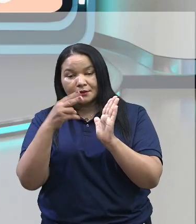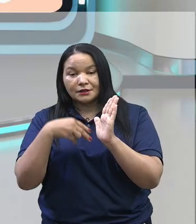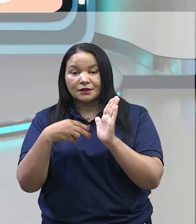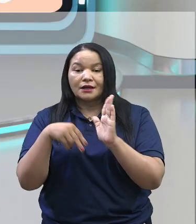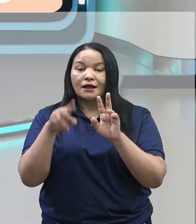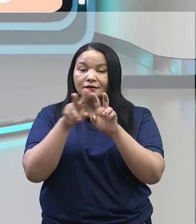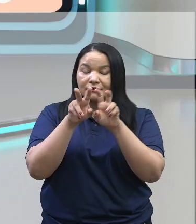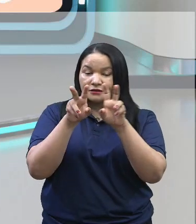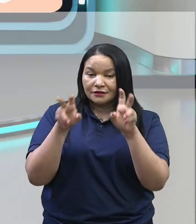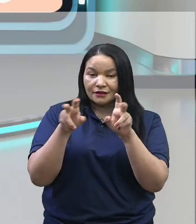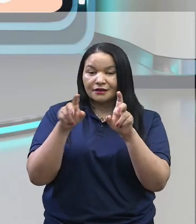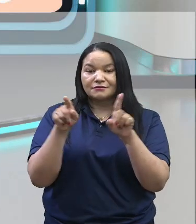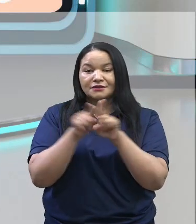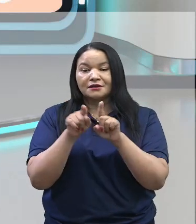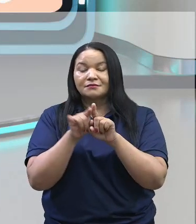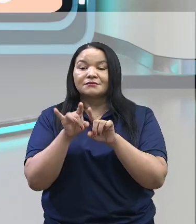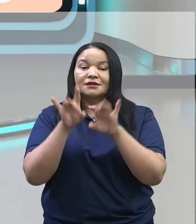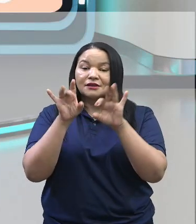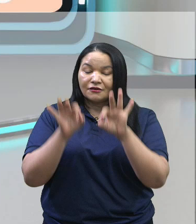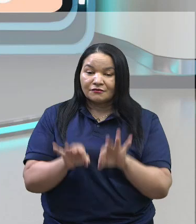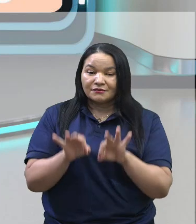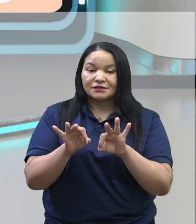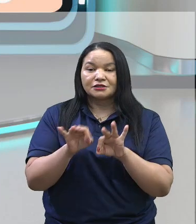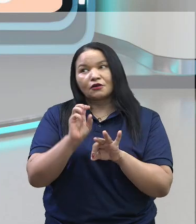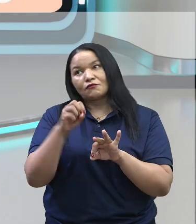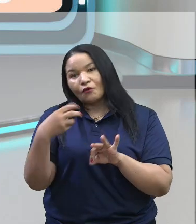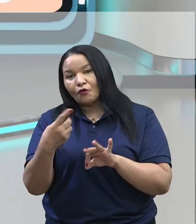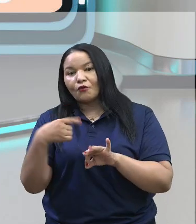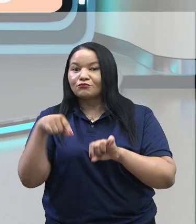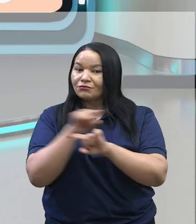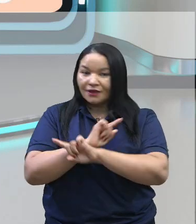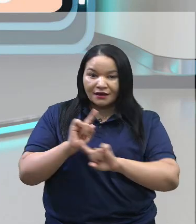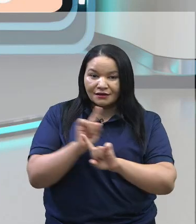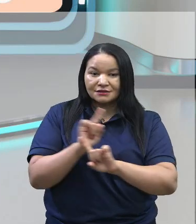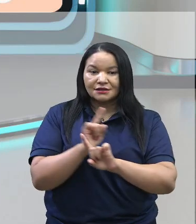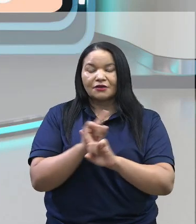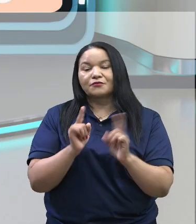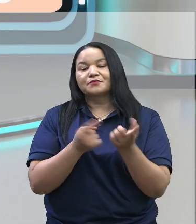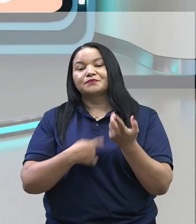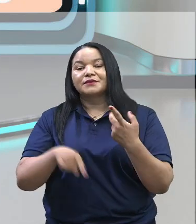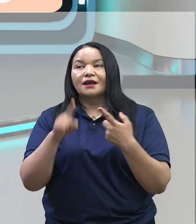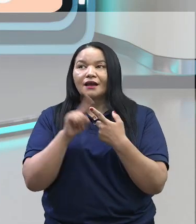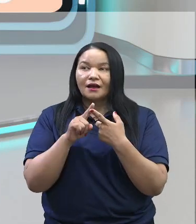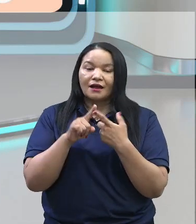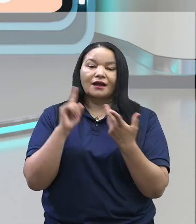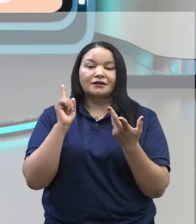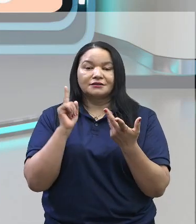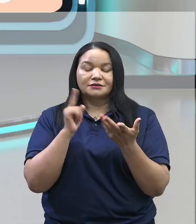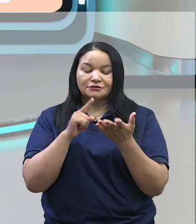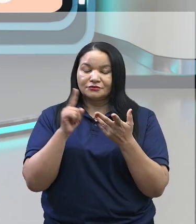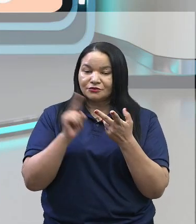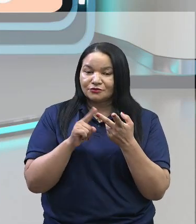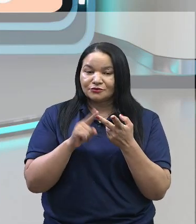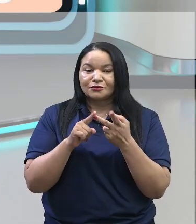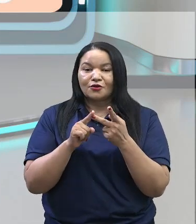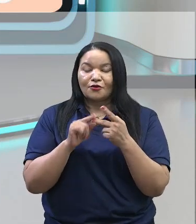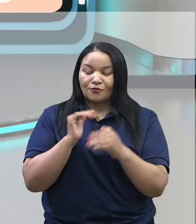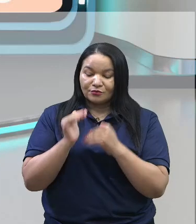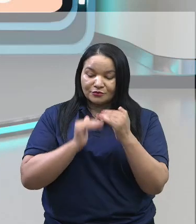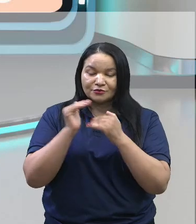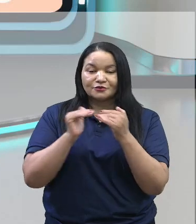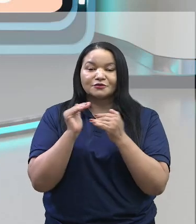e faz uma afirmação ou uma negação. O desenvolvimento, que vai